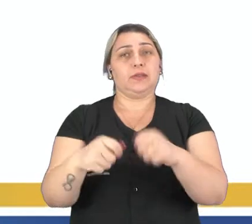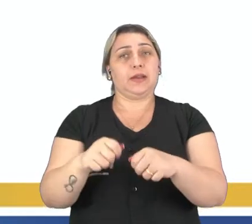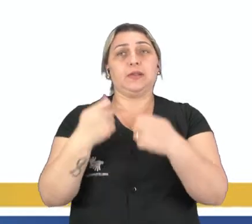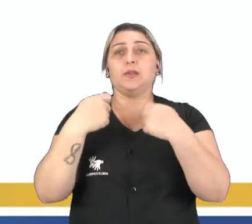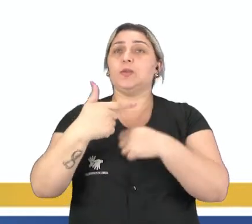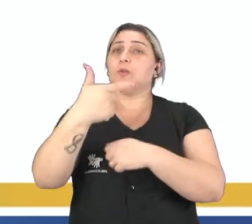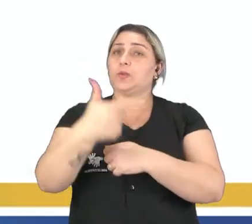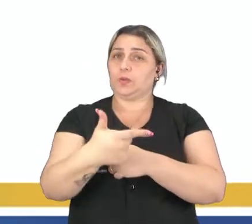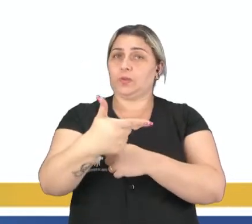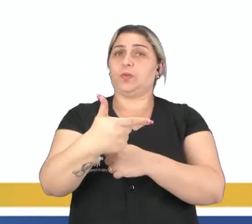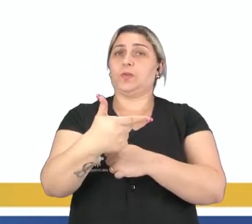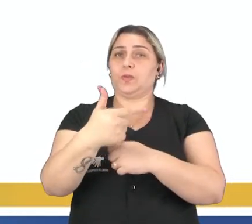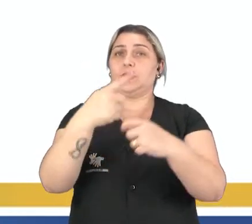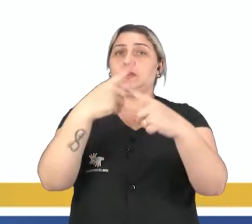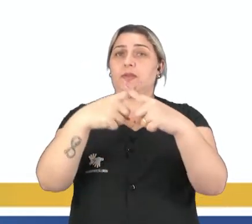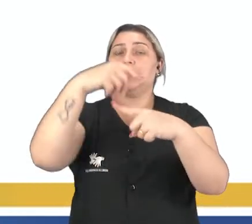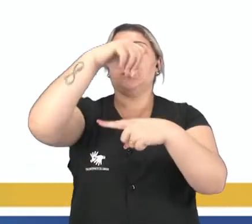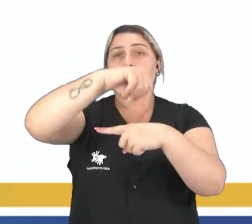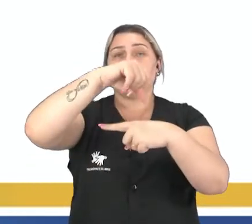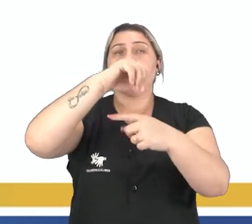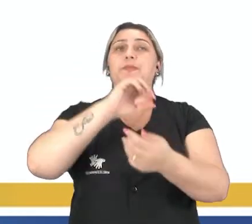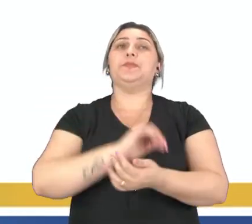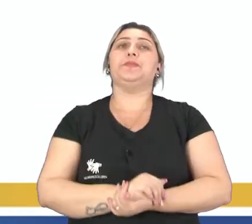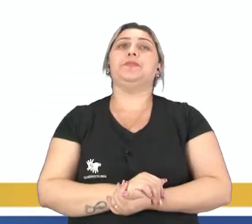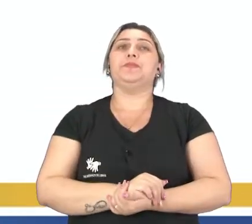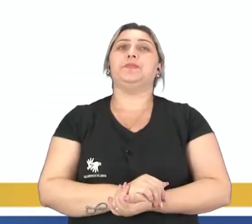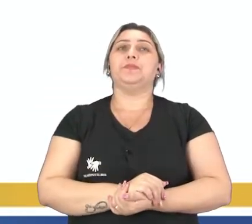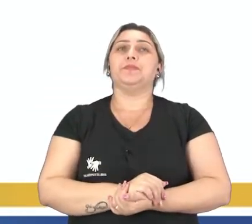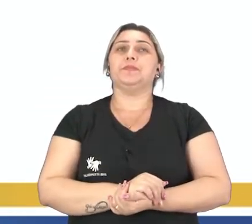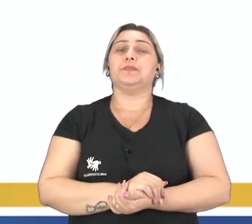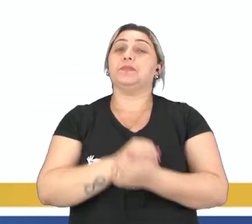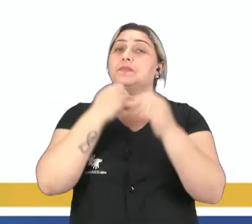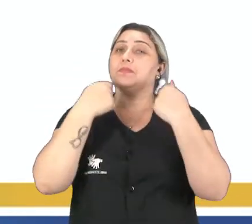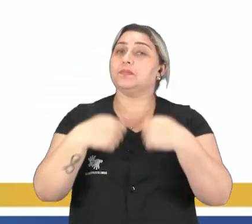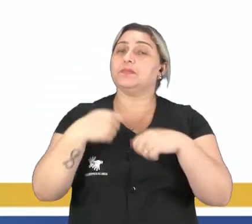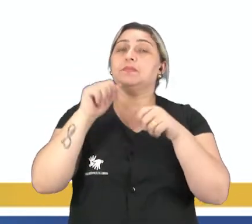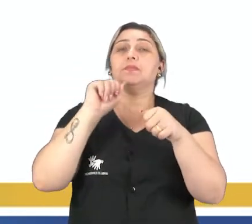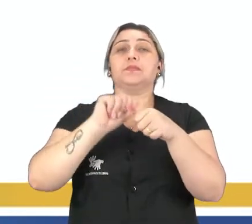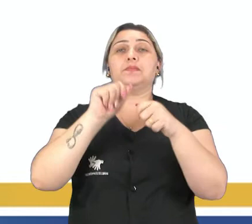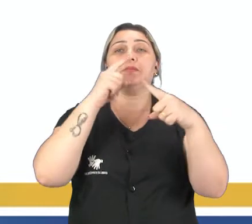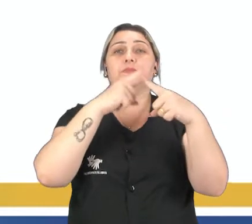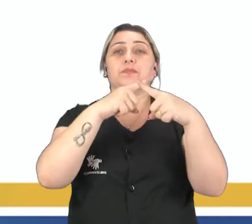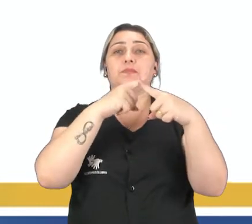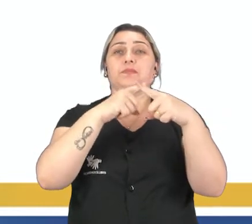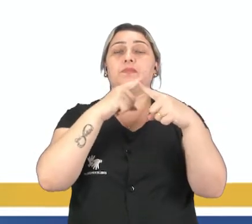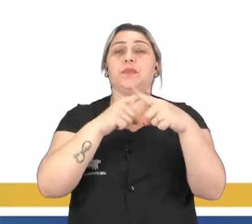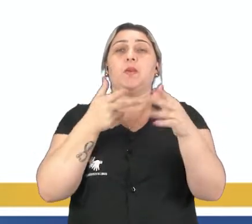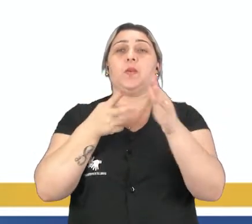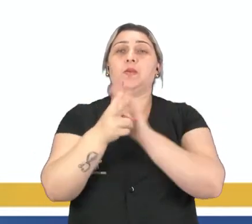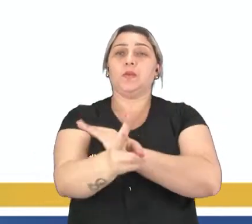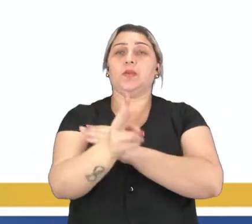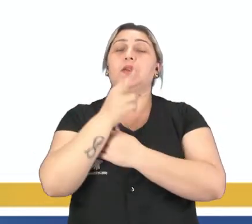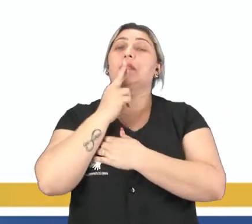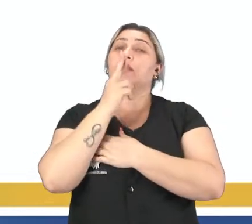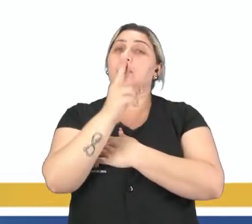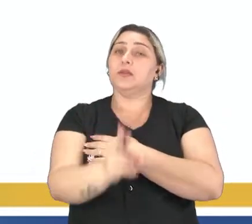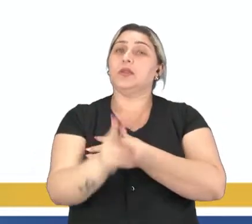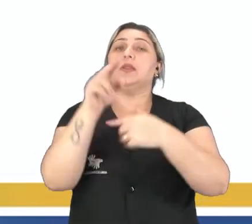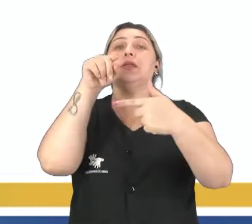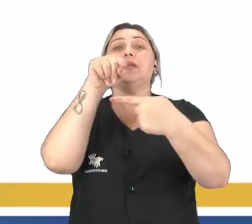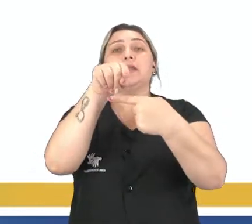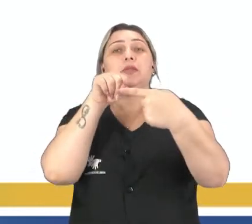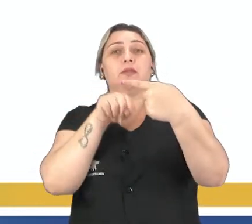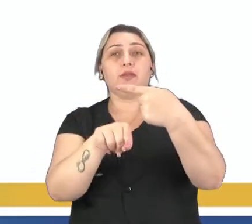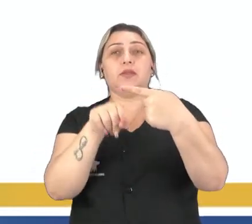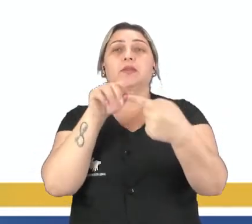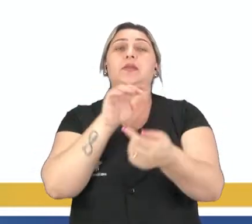eu tenho 2 vezes o 9. E agora nós precisamos fazer uma multiplicaçãozinha para continuar a nossa